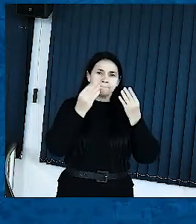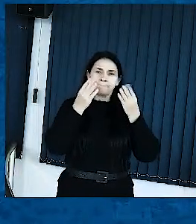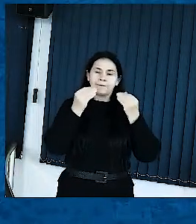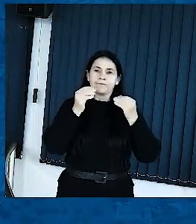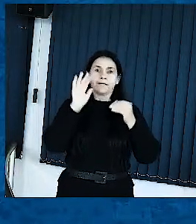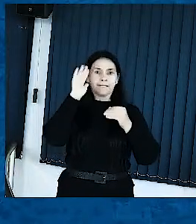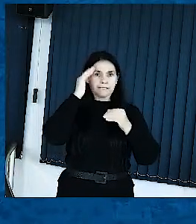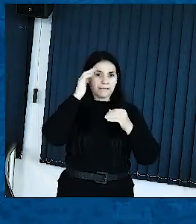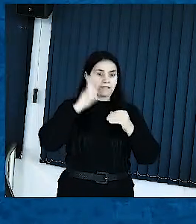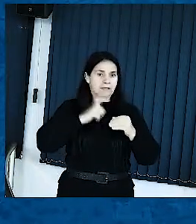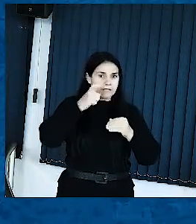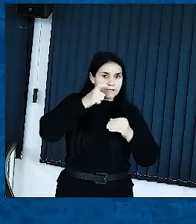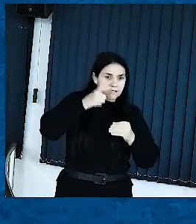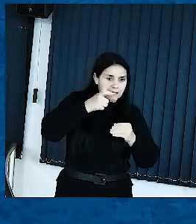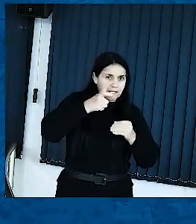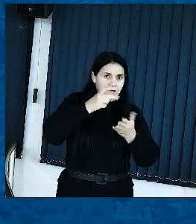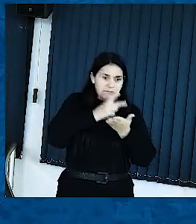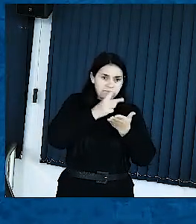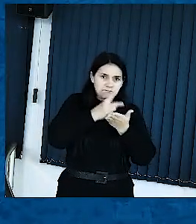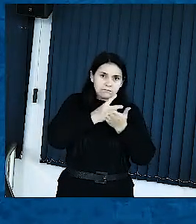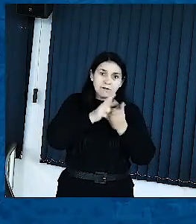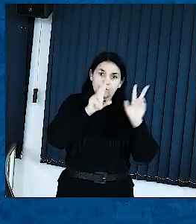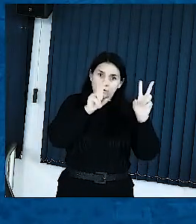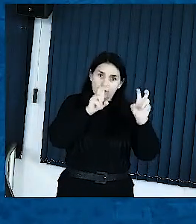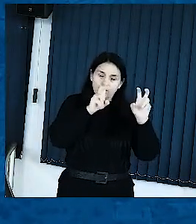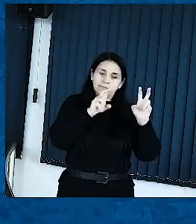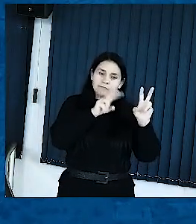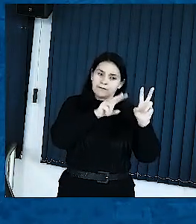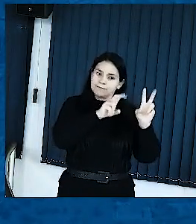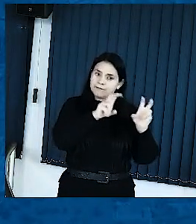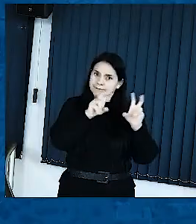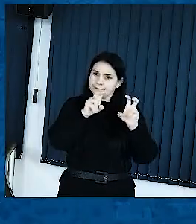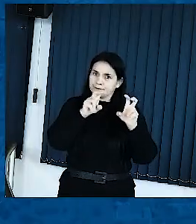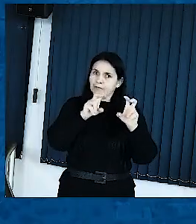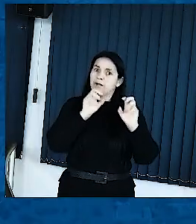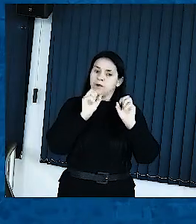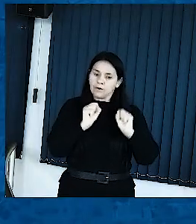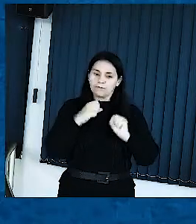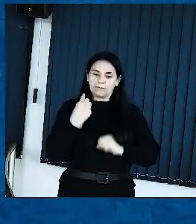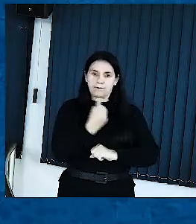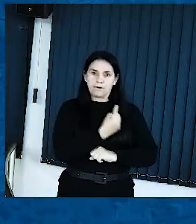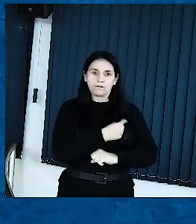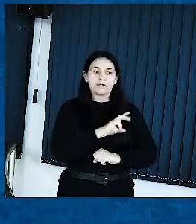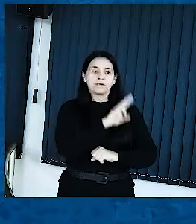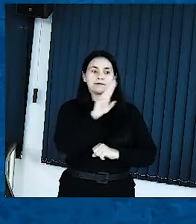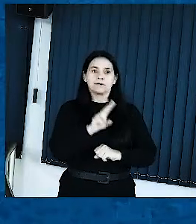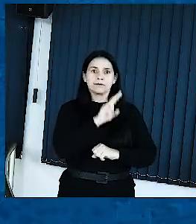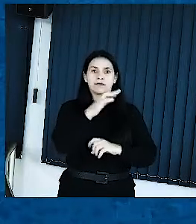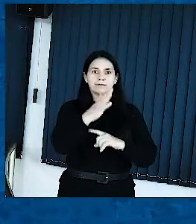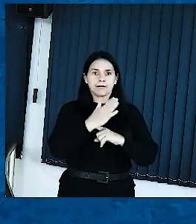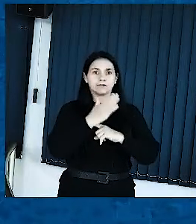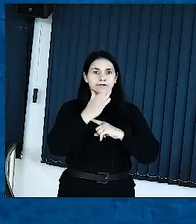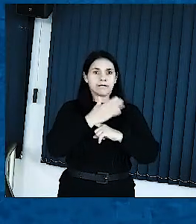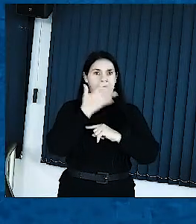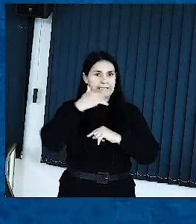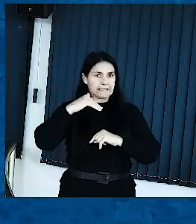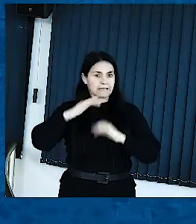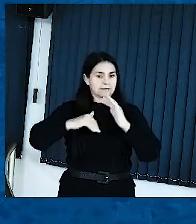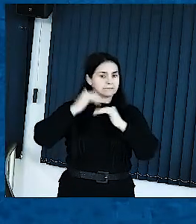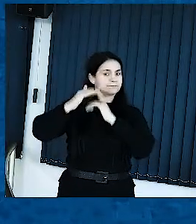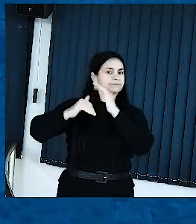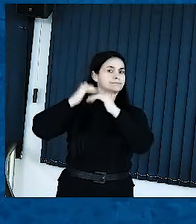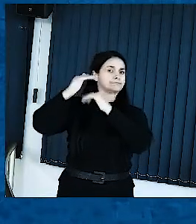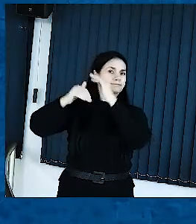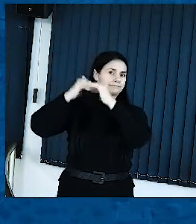e têm interesse intenso, restrito sobre um tema. E a gente pode usar isso para ajudar na evolução dessa